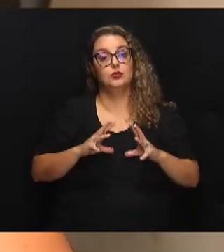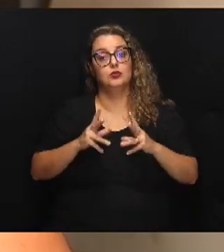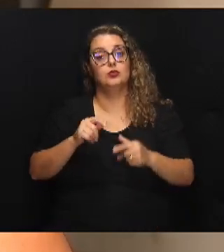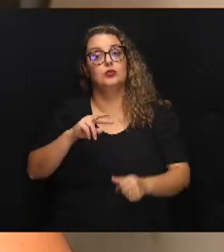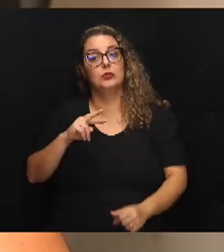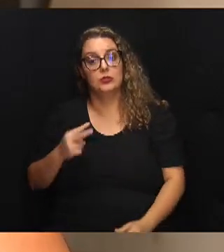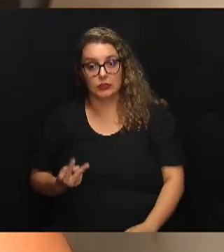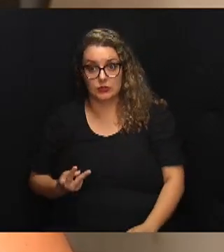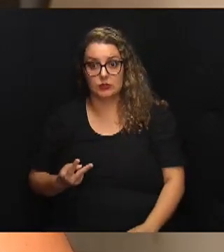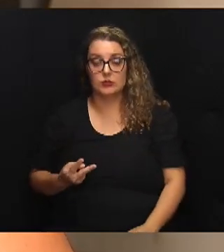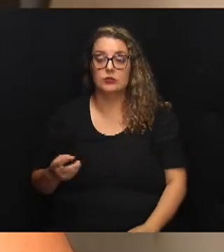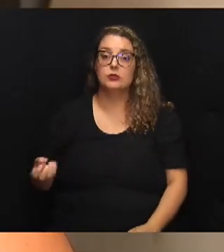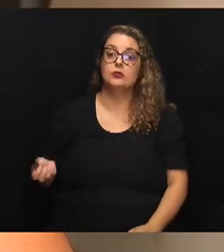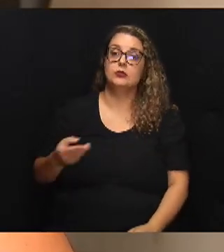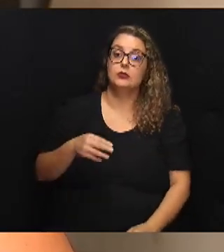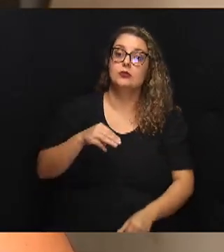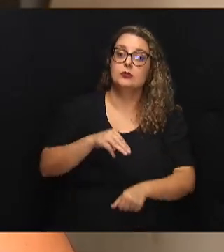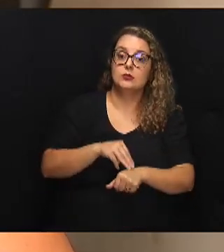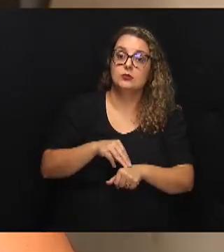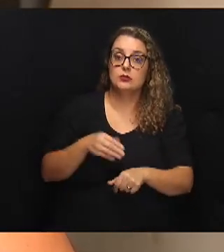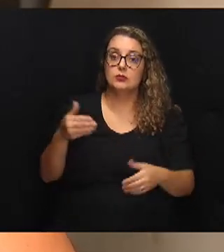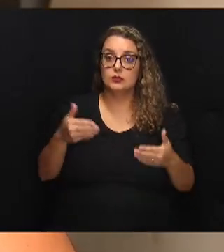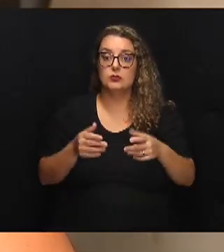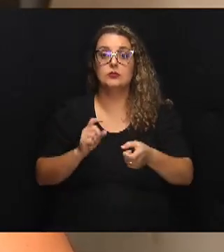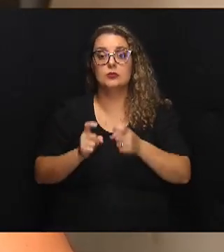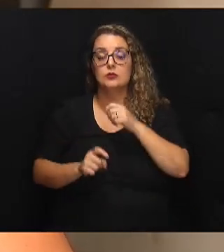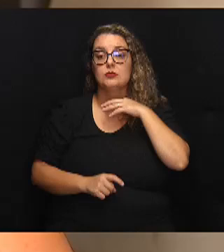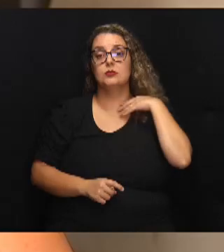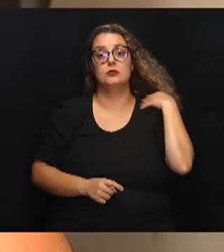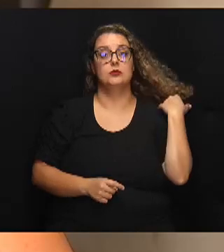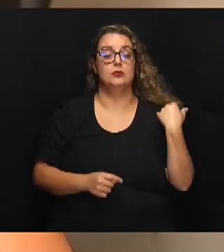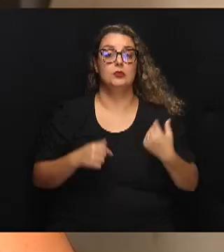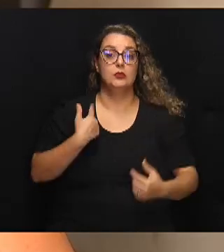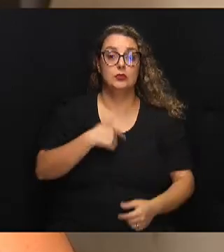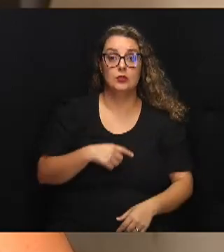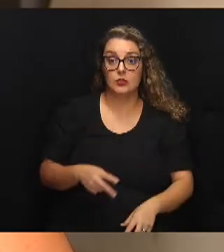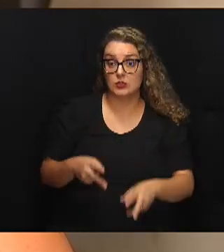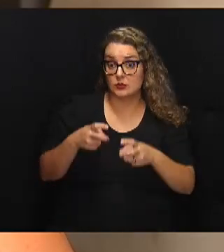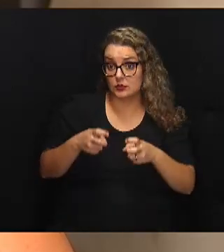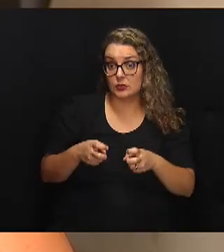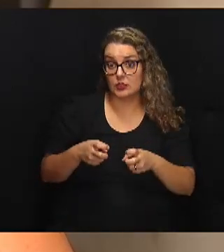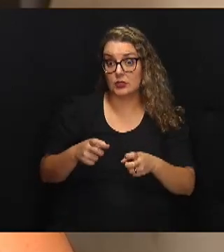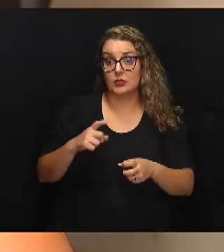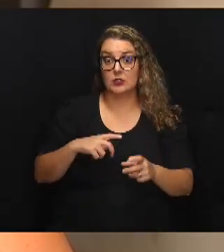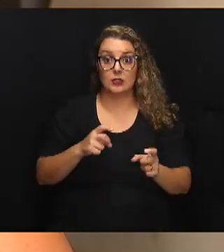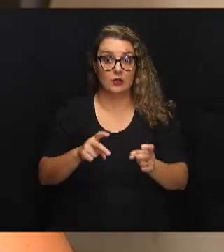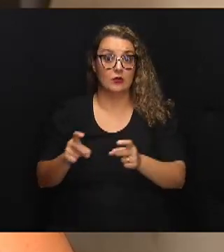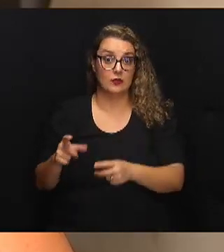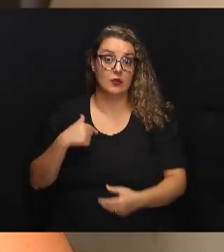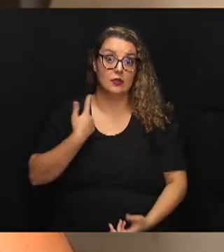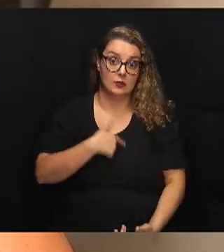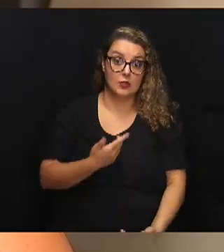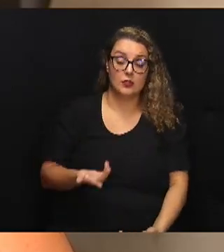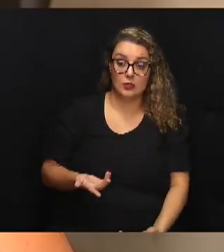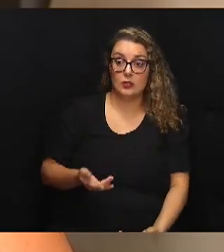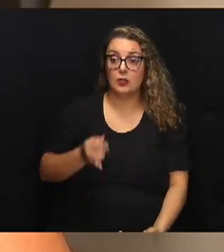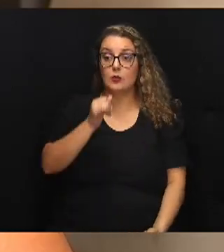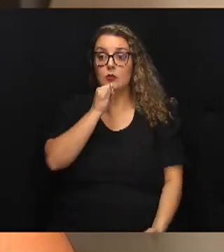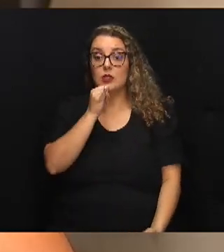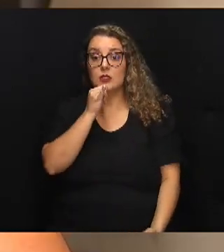vezes que novos integrantes estão na reunião, nós percebemos que é um vendedor para nós, né? Então, por